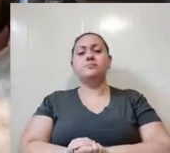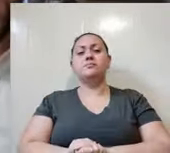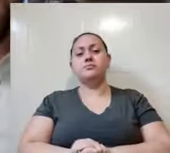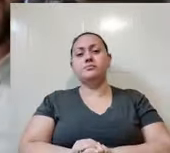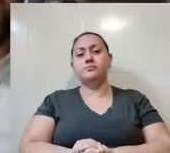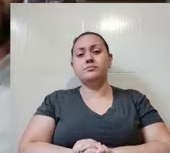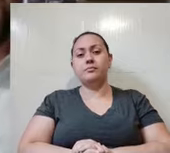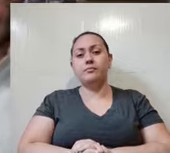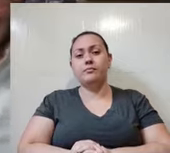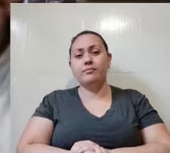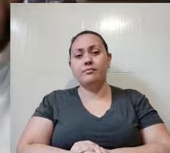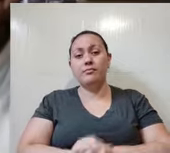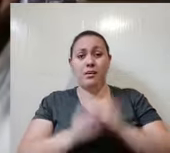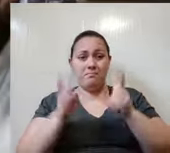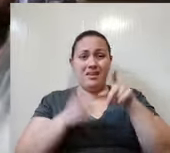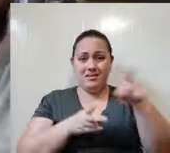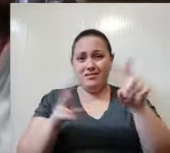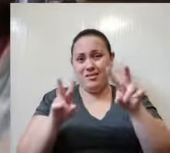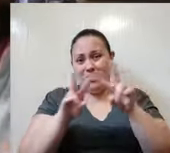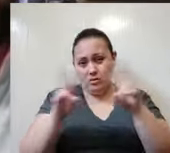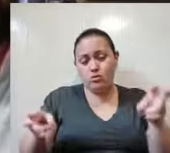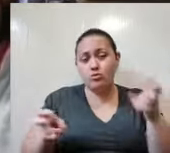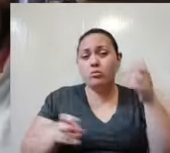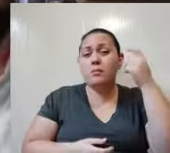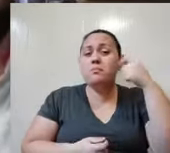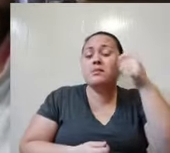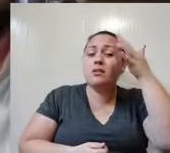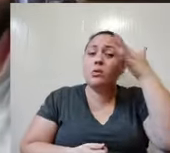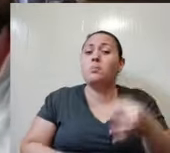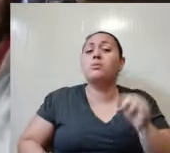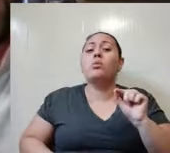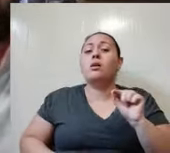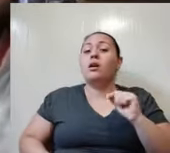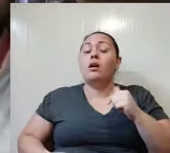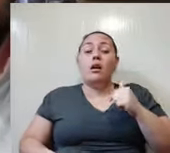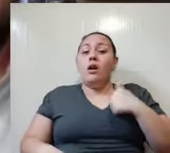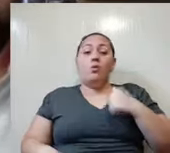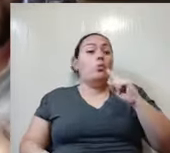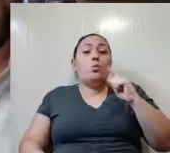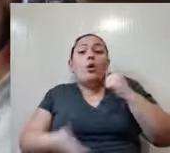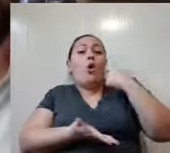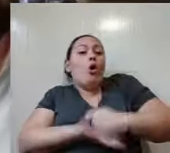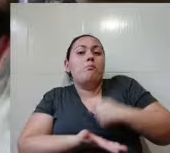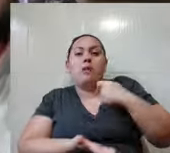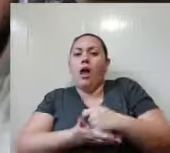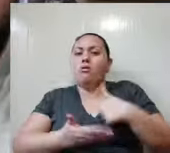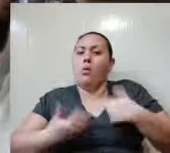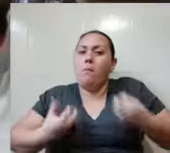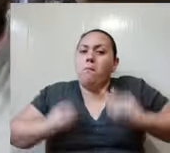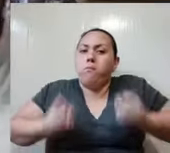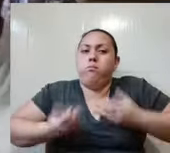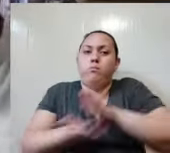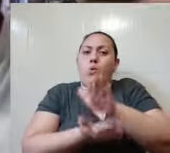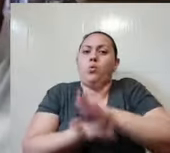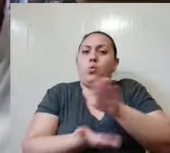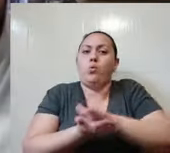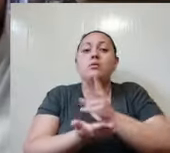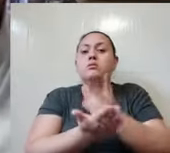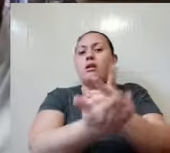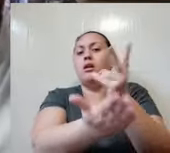partindo desse pressuposto, a gente tem que entender que a gente não é obrigado a ser produtivo o tempo todo. Não é